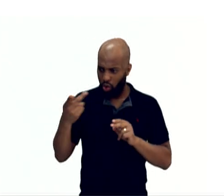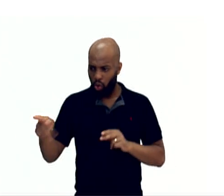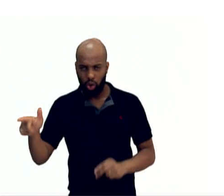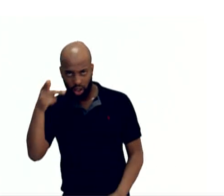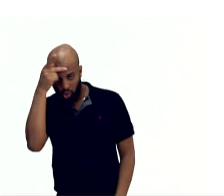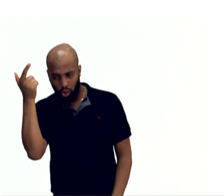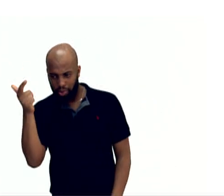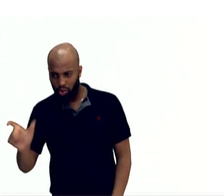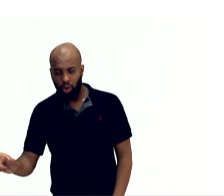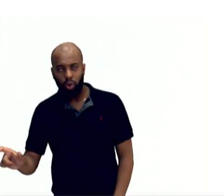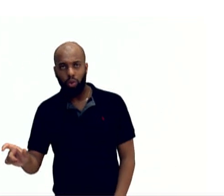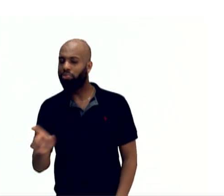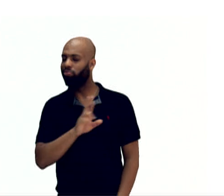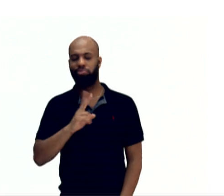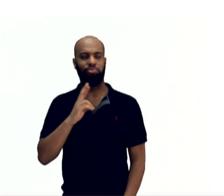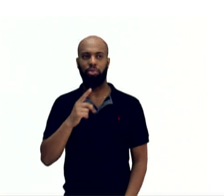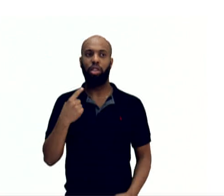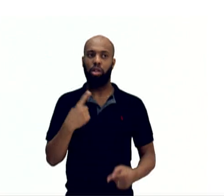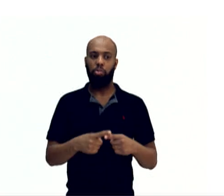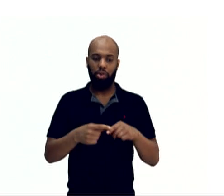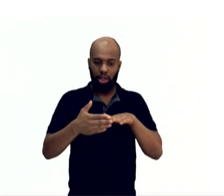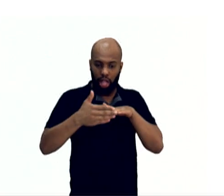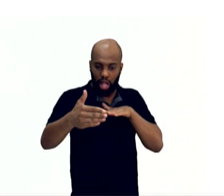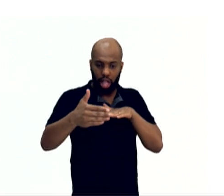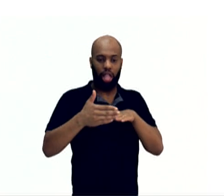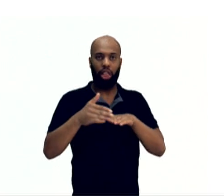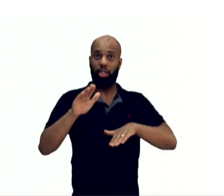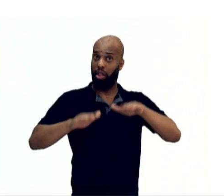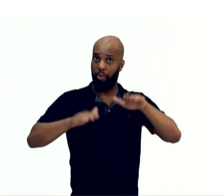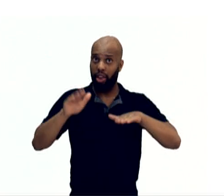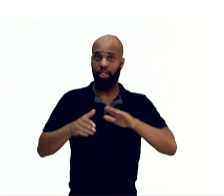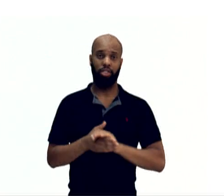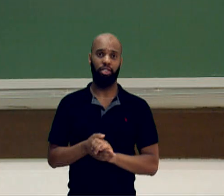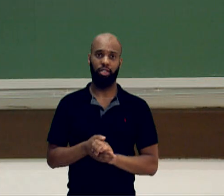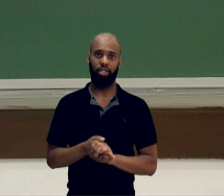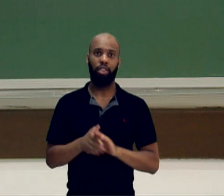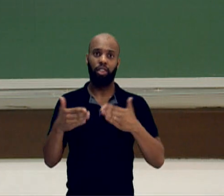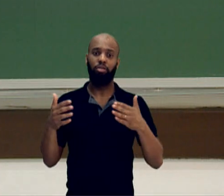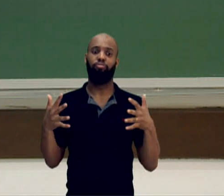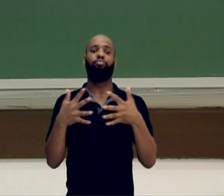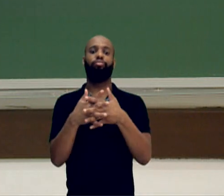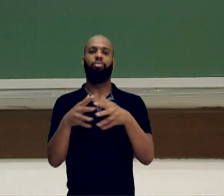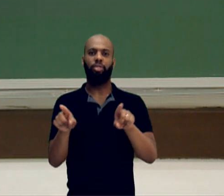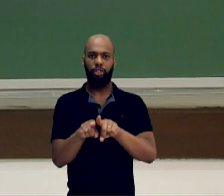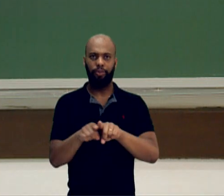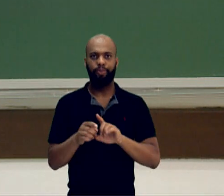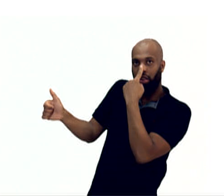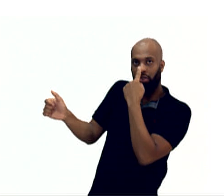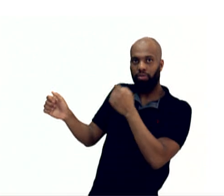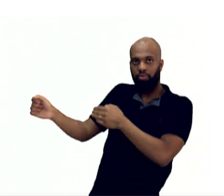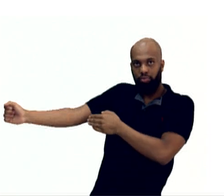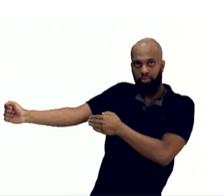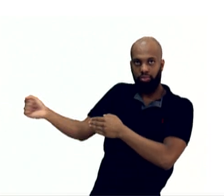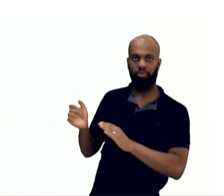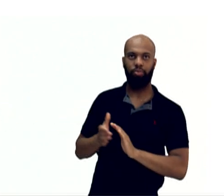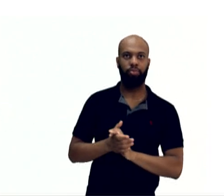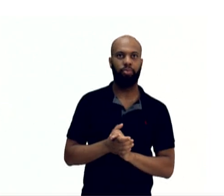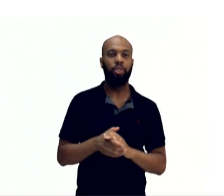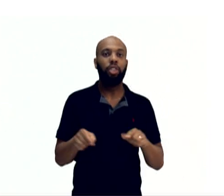o tamanho é igual, a medida tem que ser igual. Estão vendo? Então, a gente está fazendo o quê? Comparações,